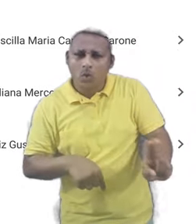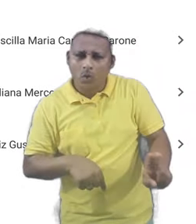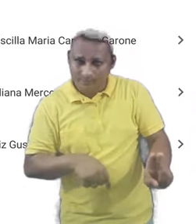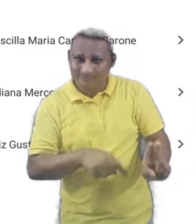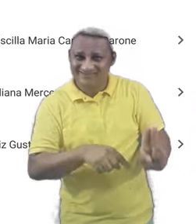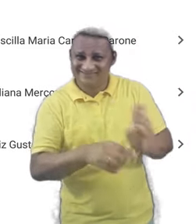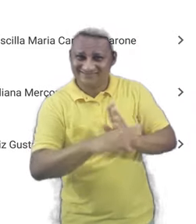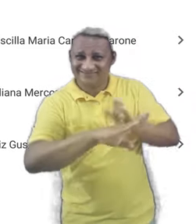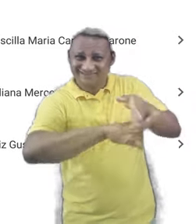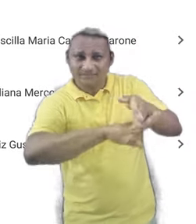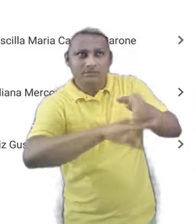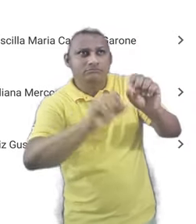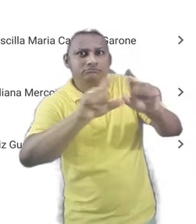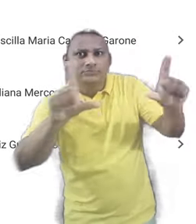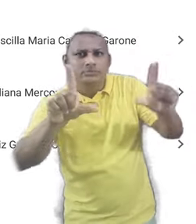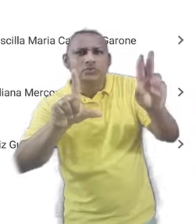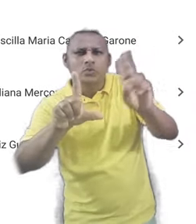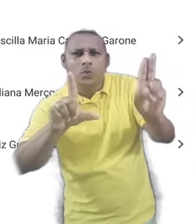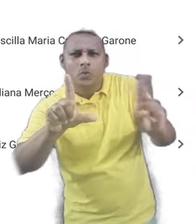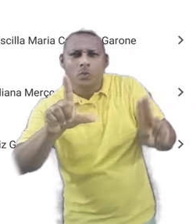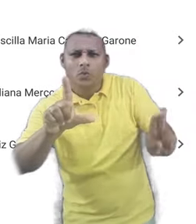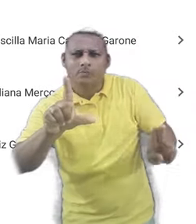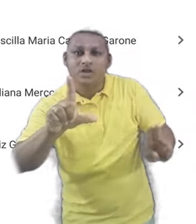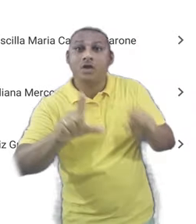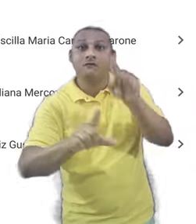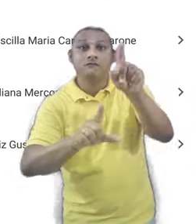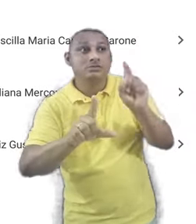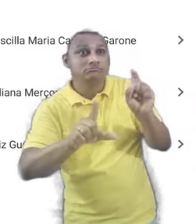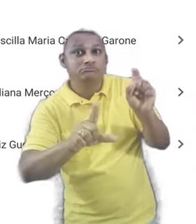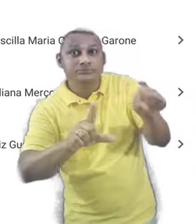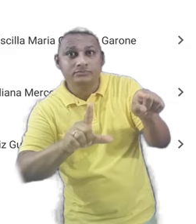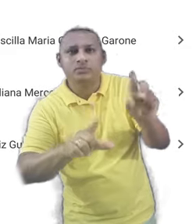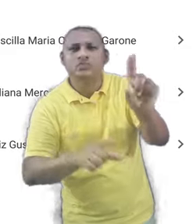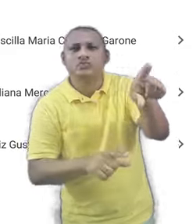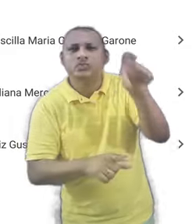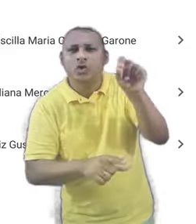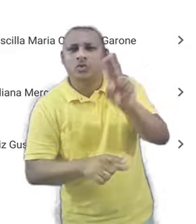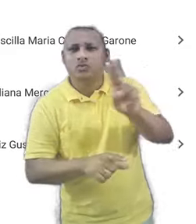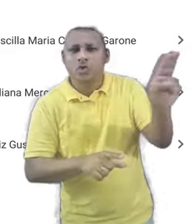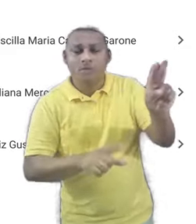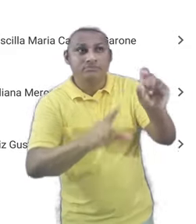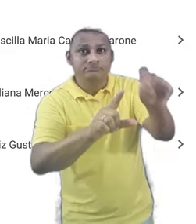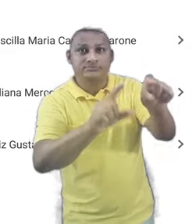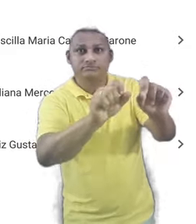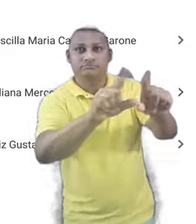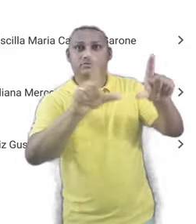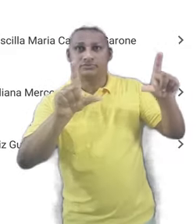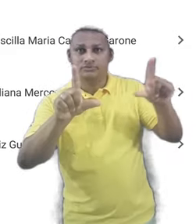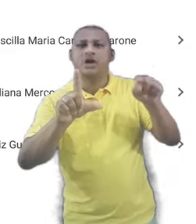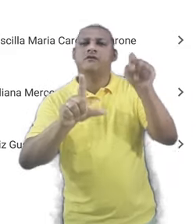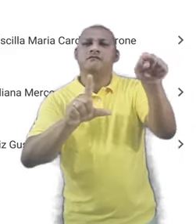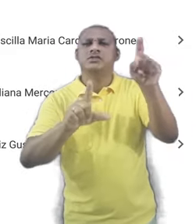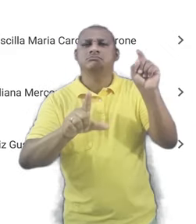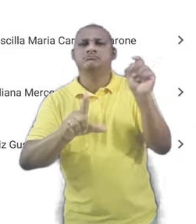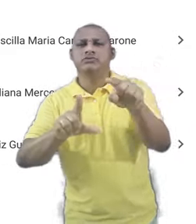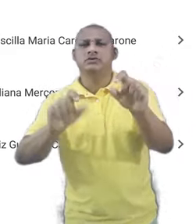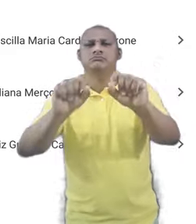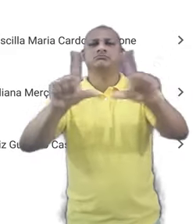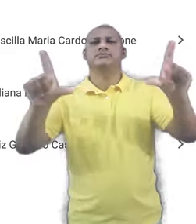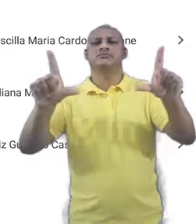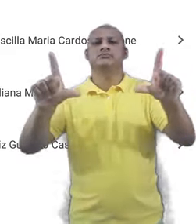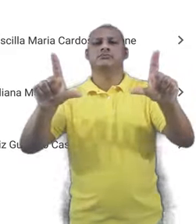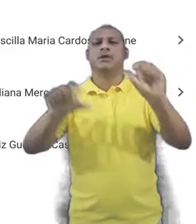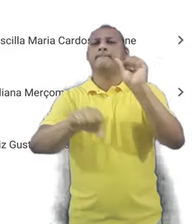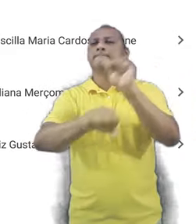reunião clicando sobre algum participante é possível fixar a visualização dele na nossa tela